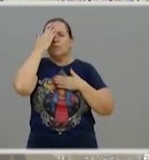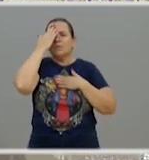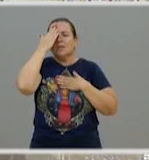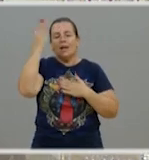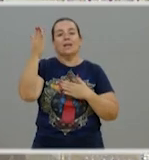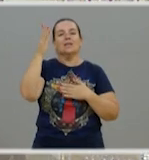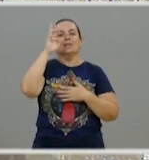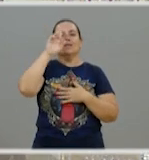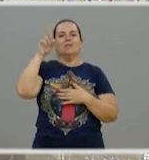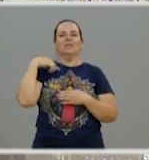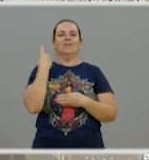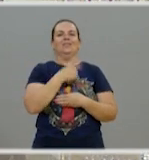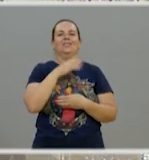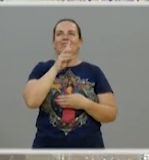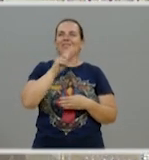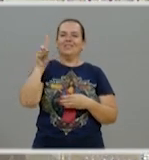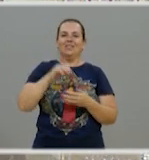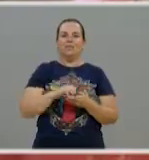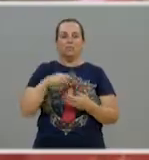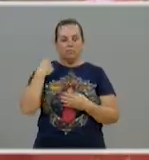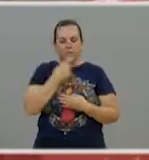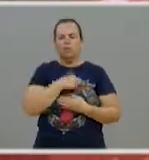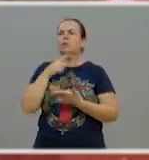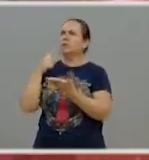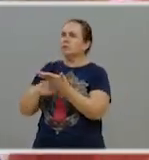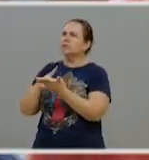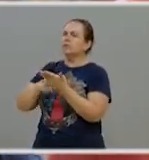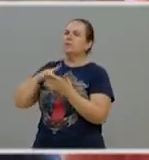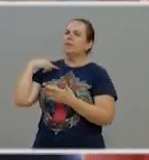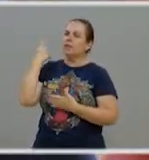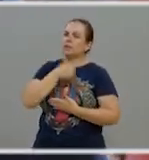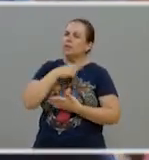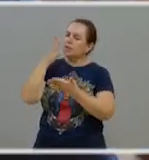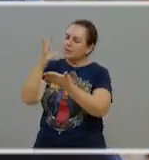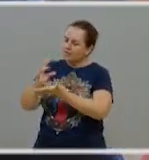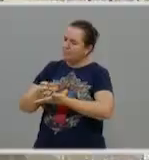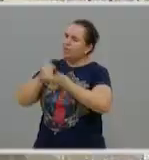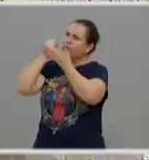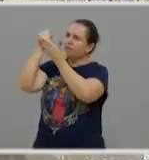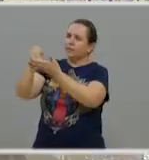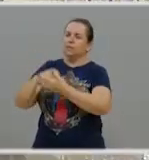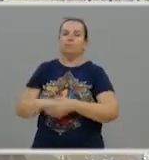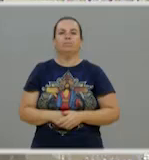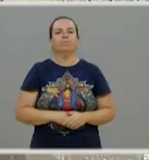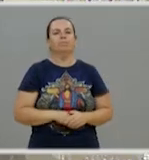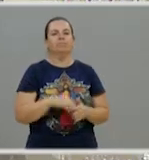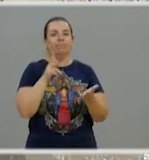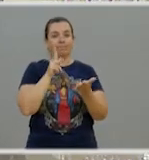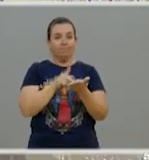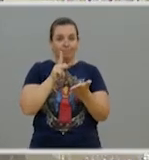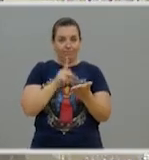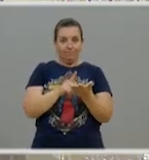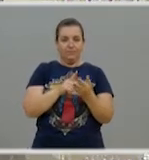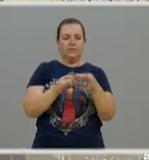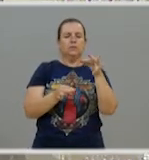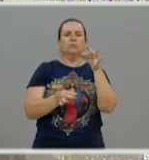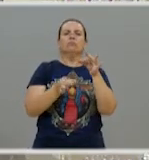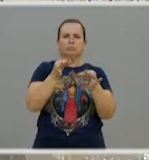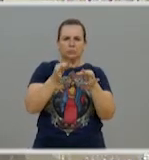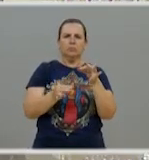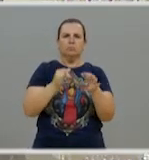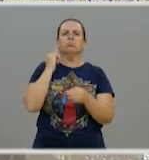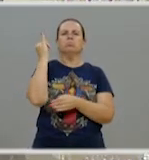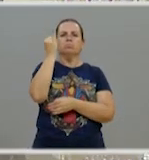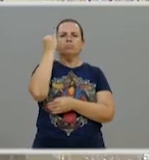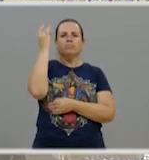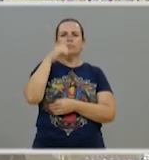Então demos graças ao Senhor e nosso Deus. É nosso dever e nossa salvação. Na verdade, é justo